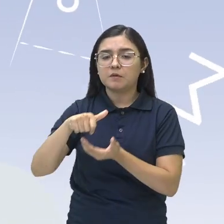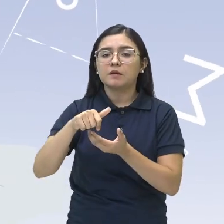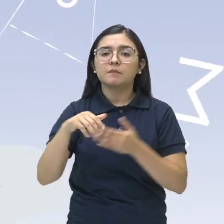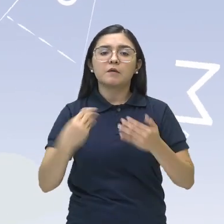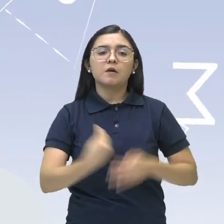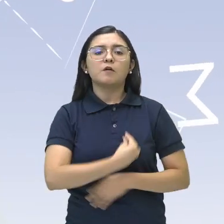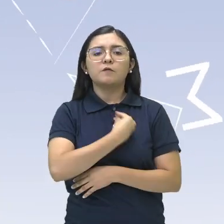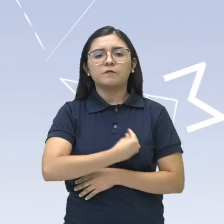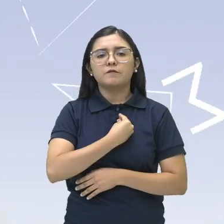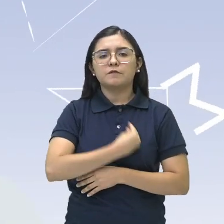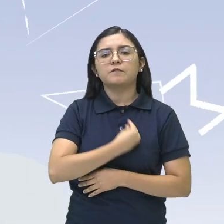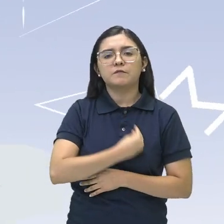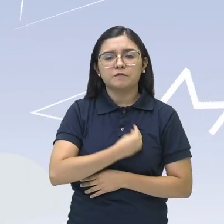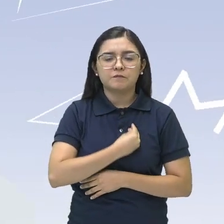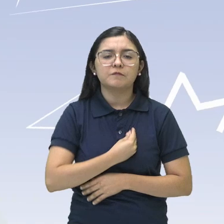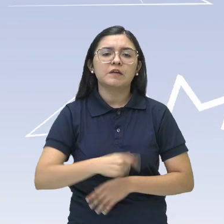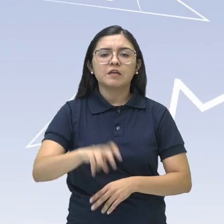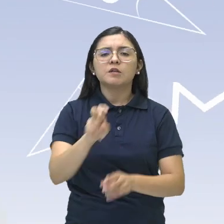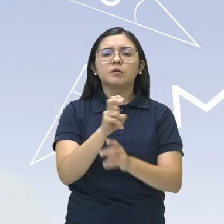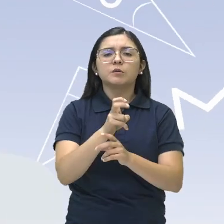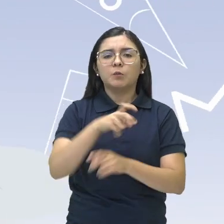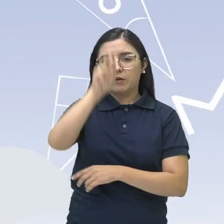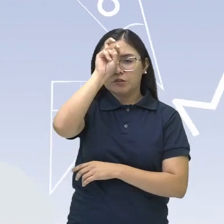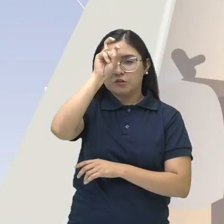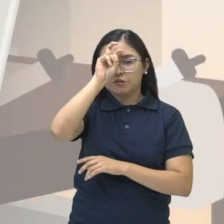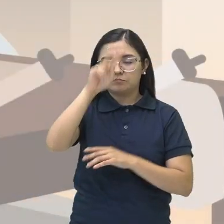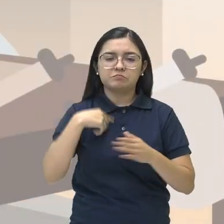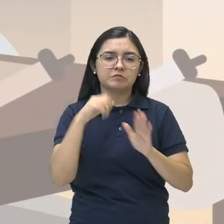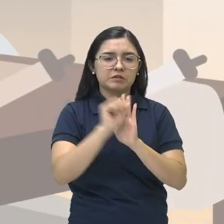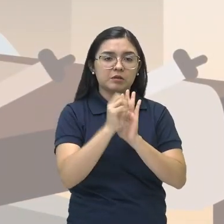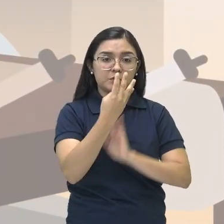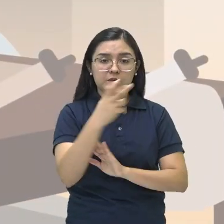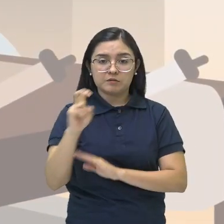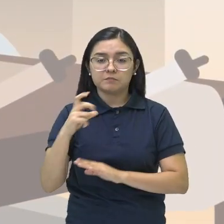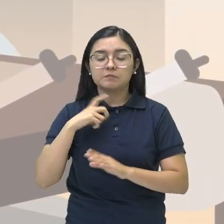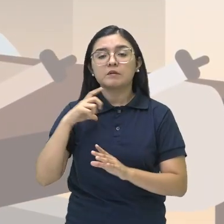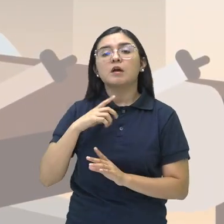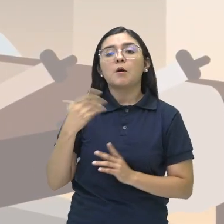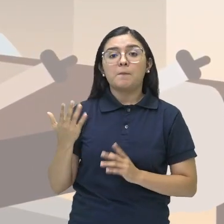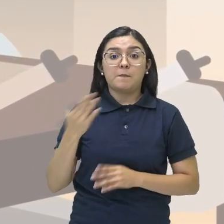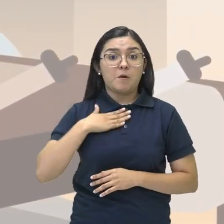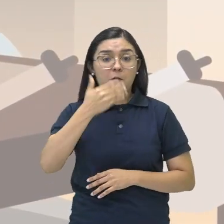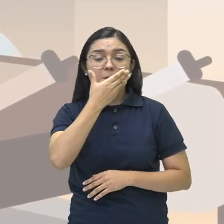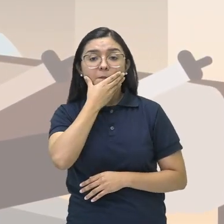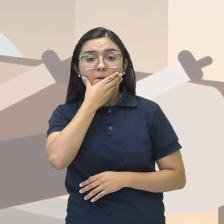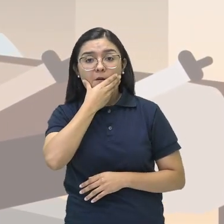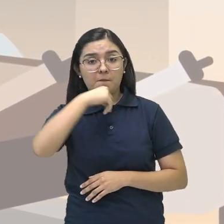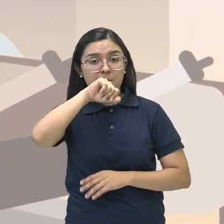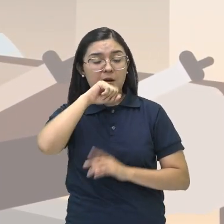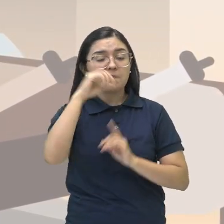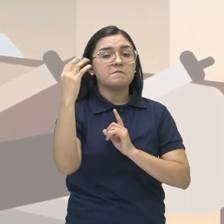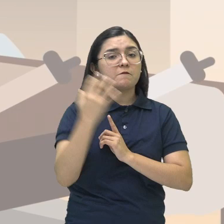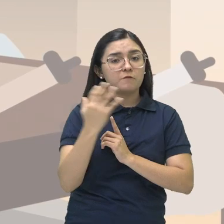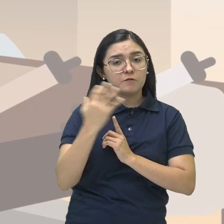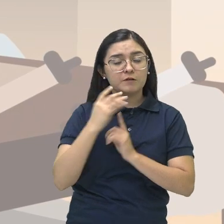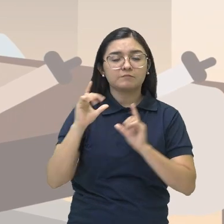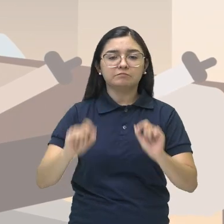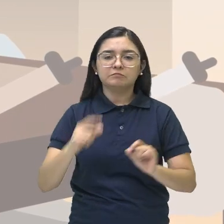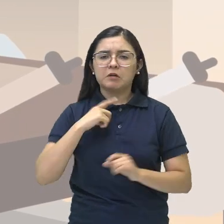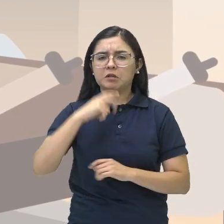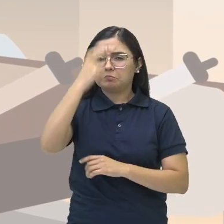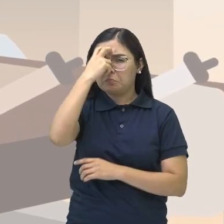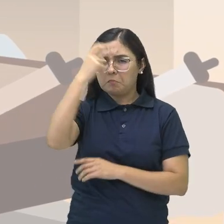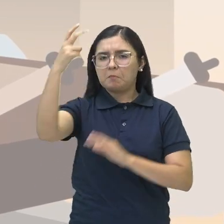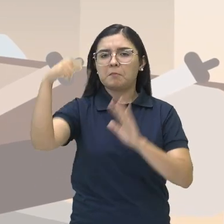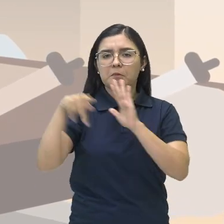Alexandria, no Egito, entre os séculos 4 e 5. Por influência de meu pai, Fion, que foi um grande intelectual